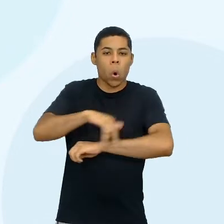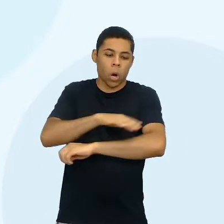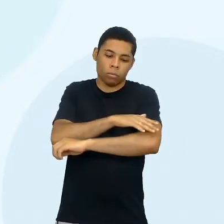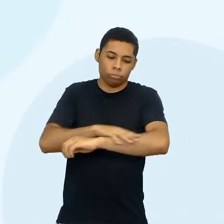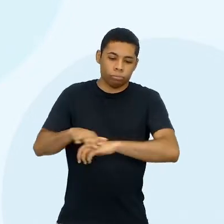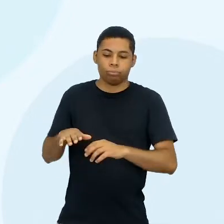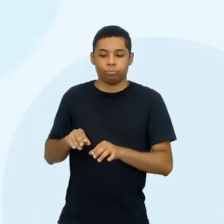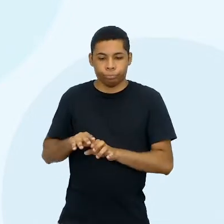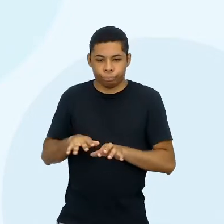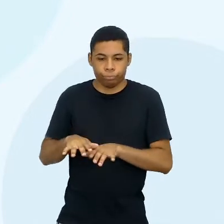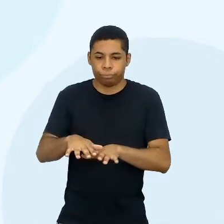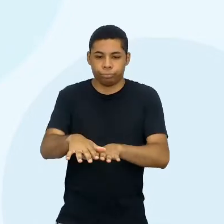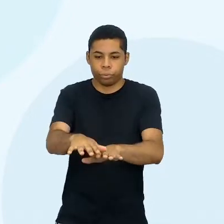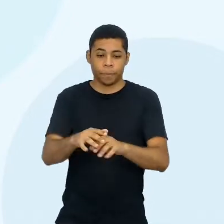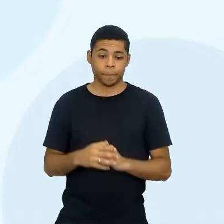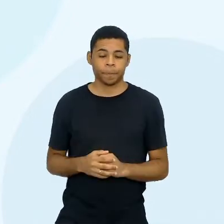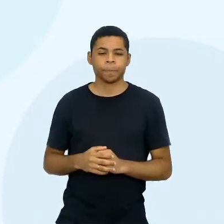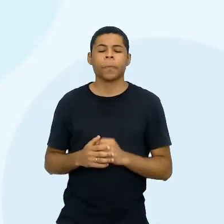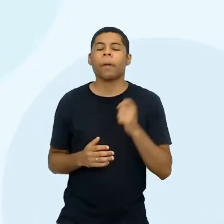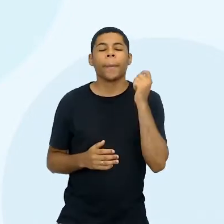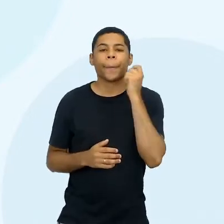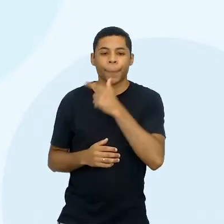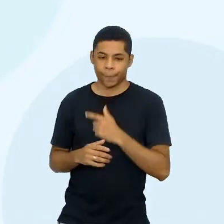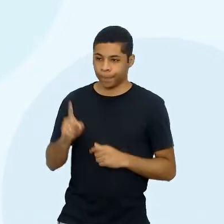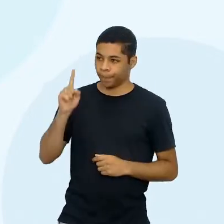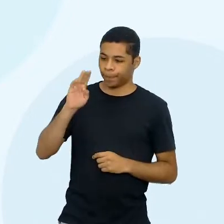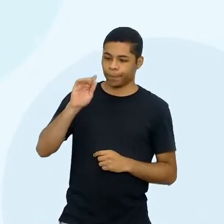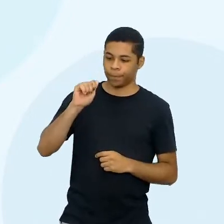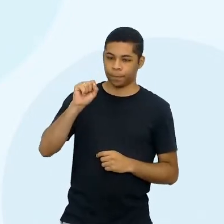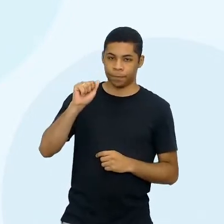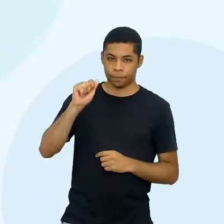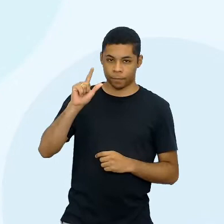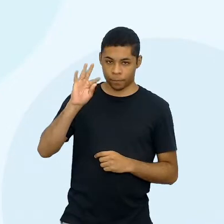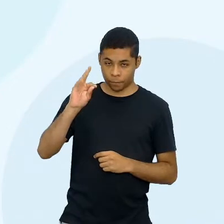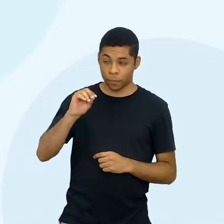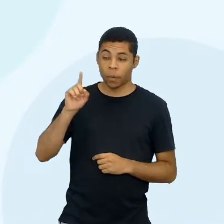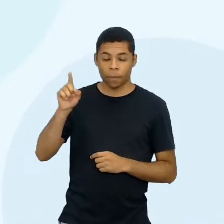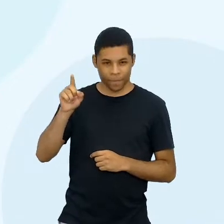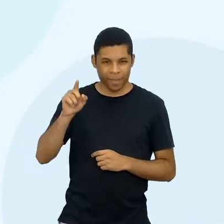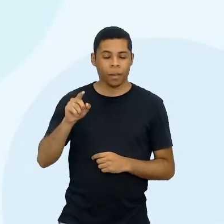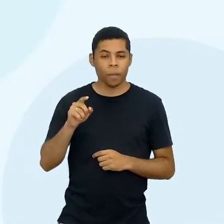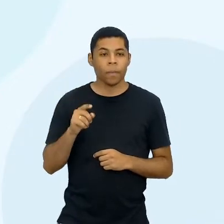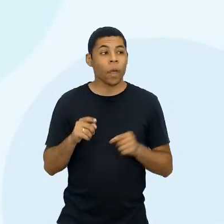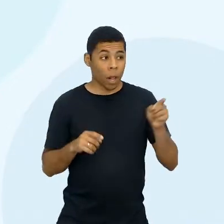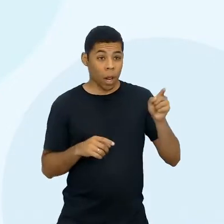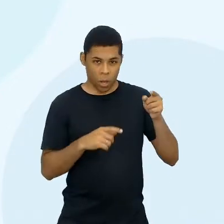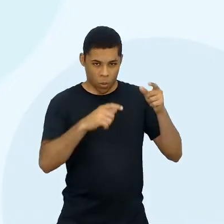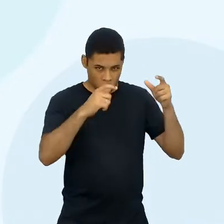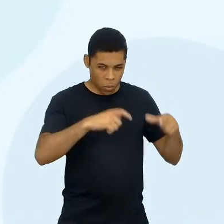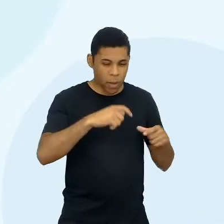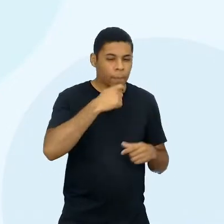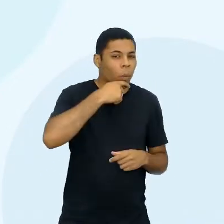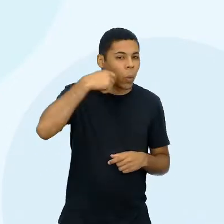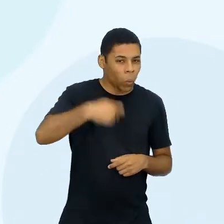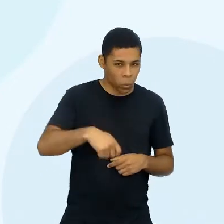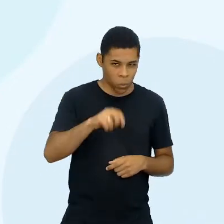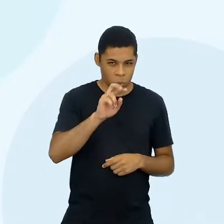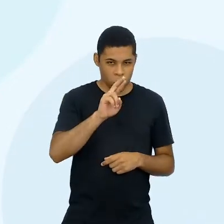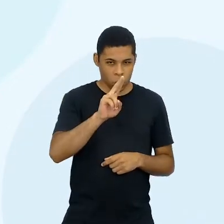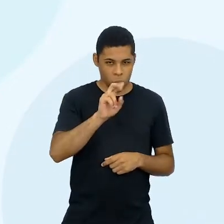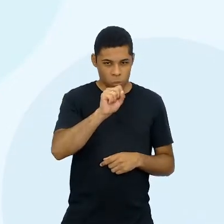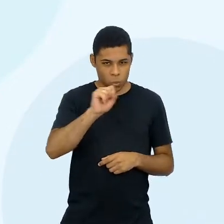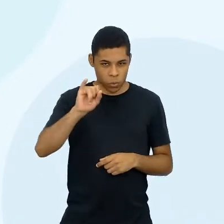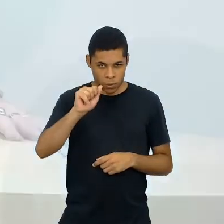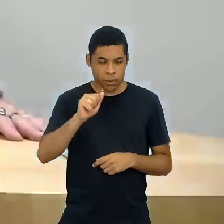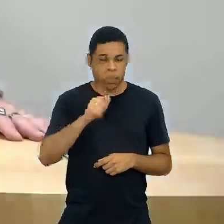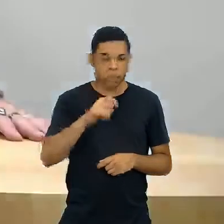aí. E o interessante é que o basalto ele tem uma característica de uso na Rússia de tecnologia de fibra, tá certo? Pode voltar aqui